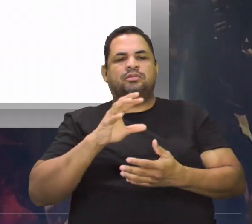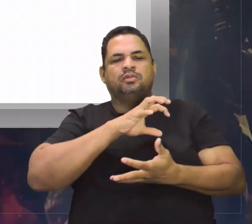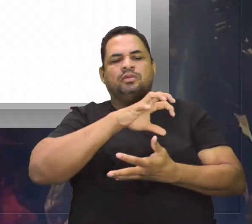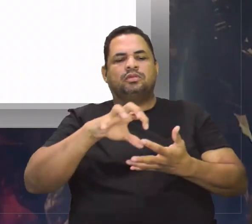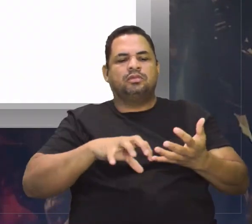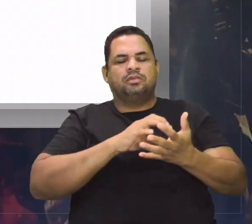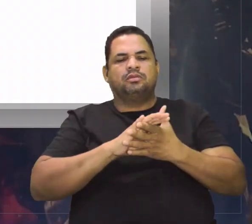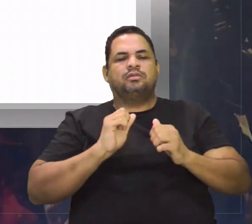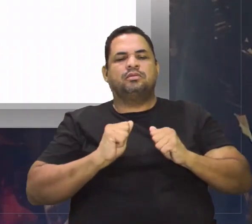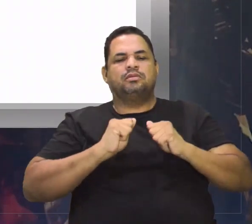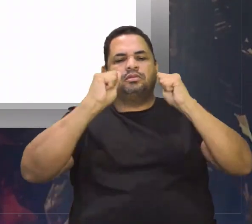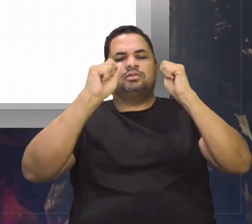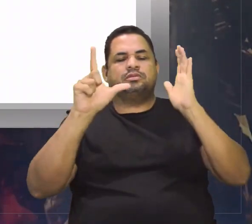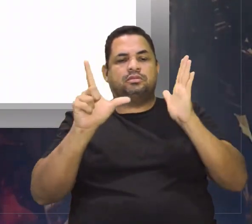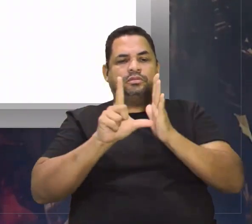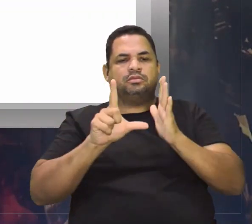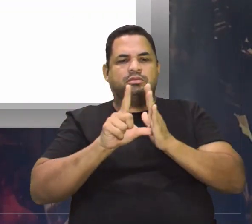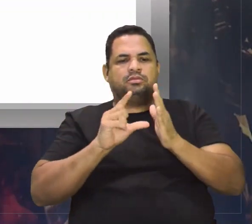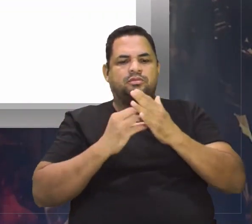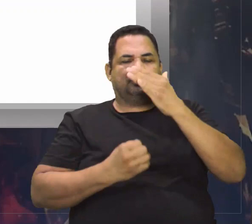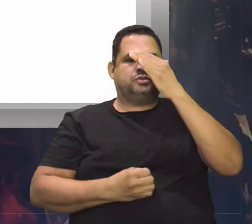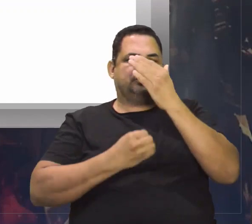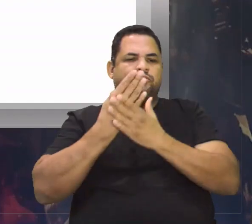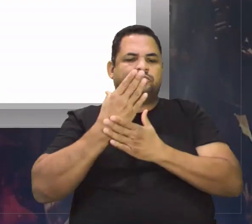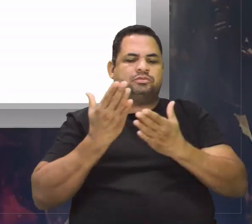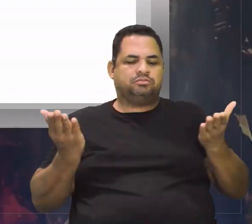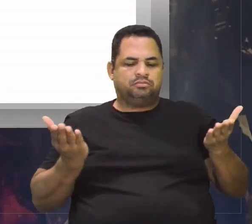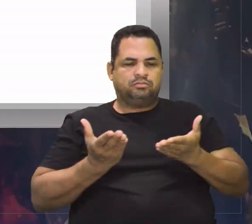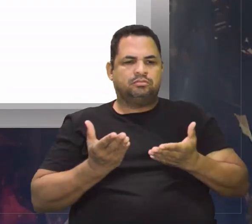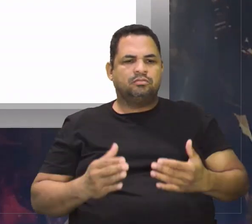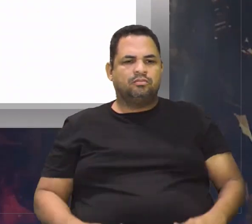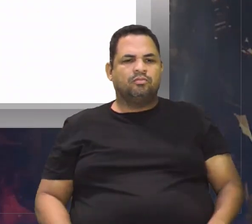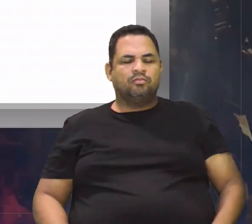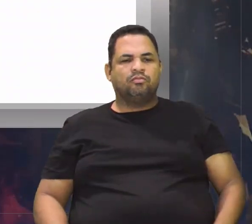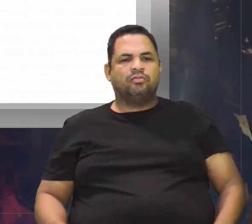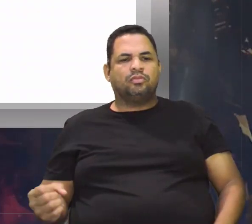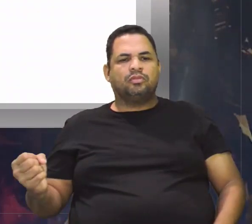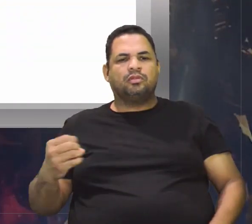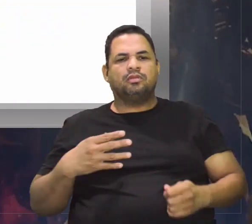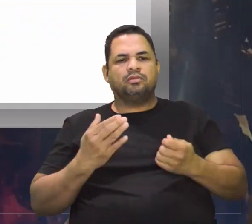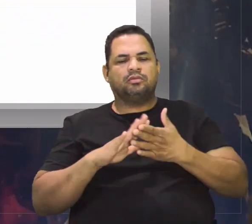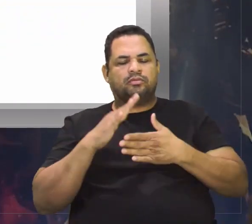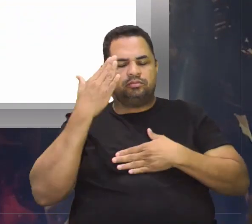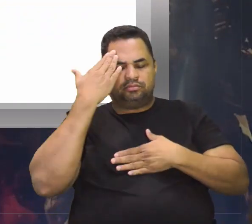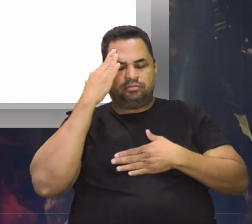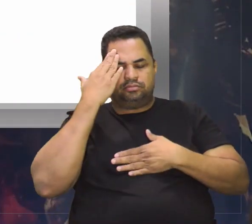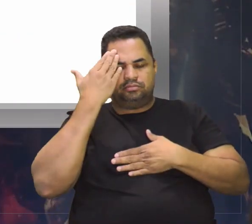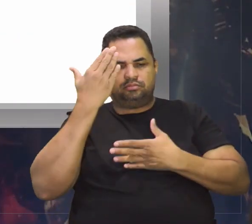Martim Lutero, que vai reaparecer neste momento, como uma nova concepção religiosa.